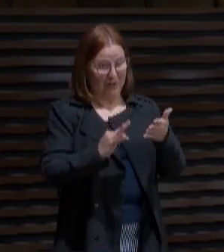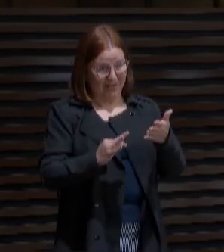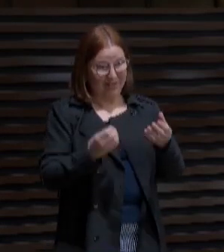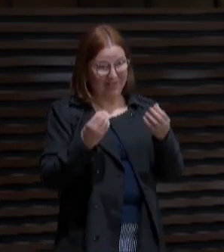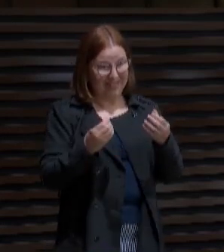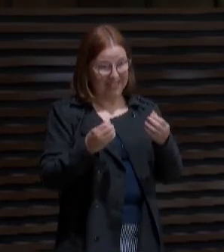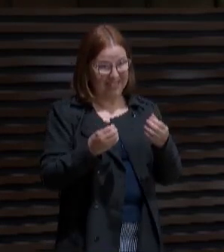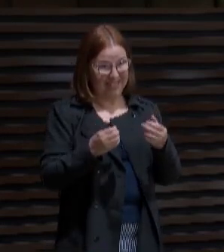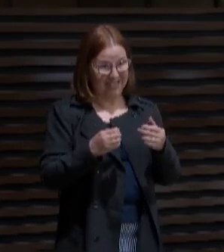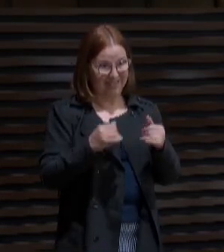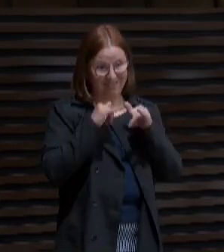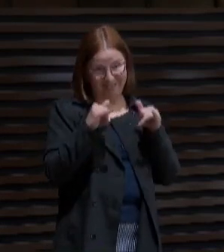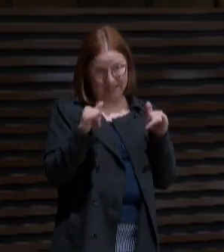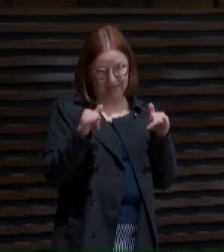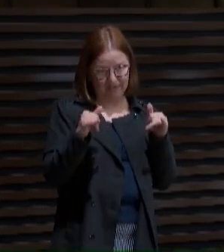coisa?